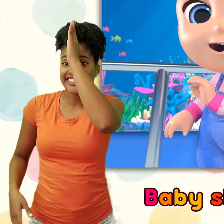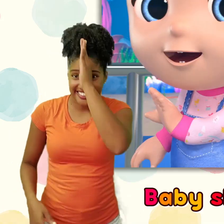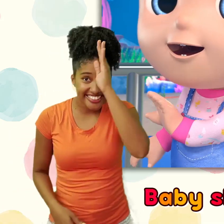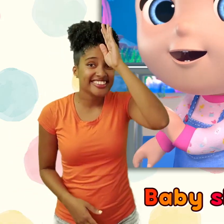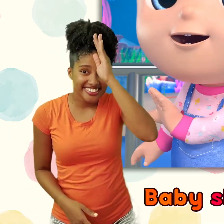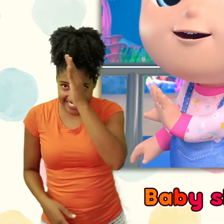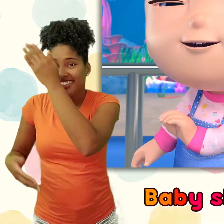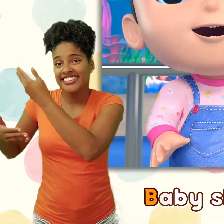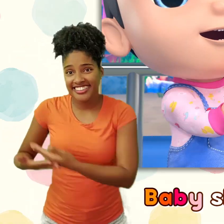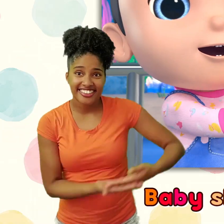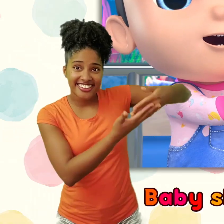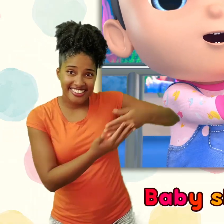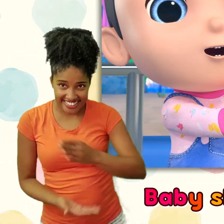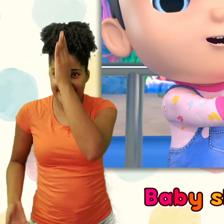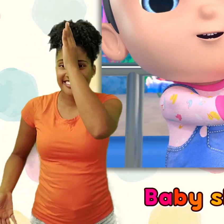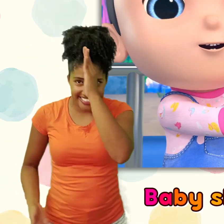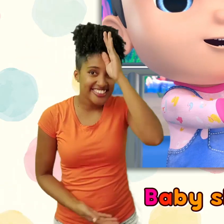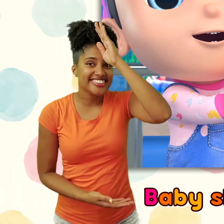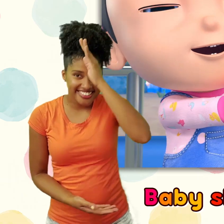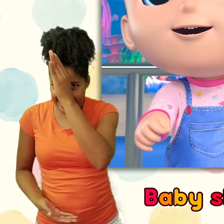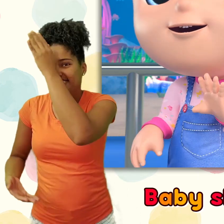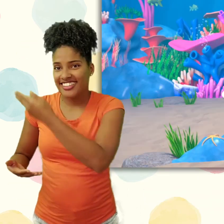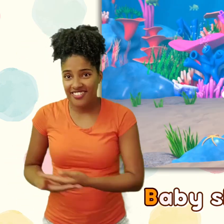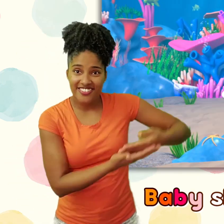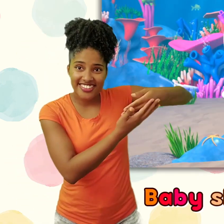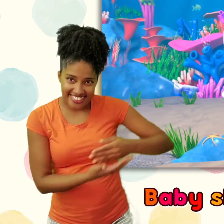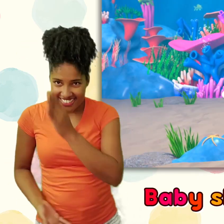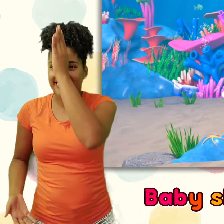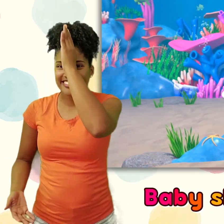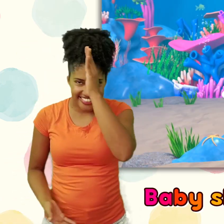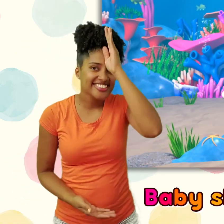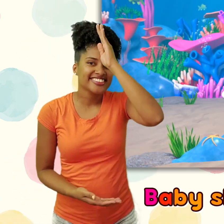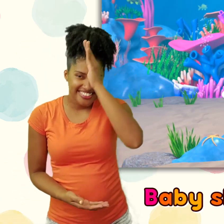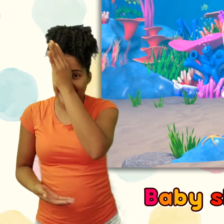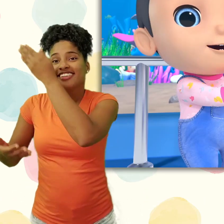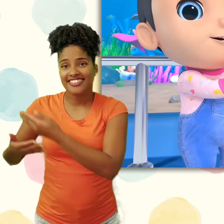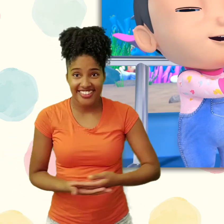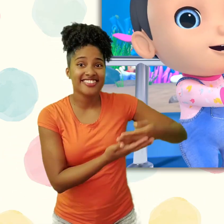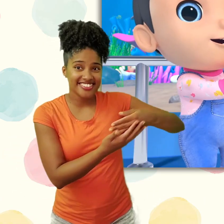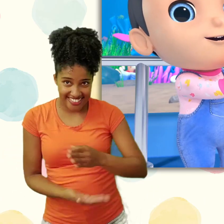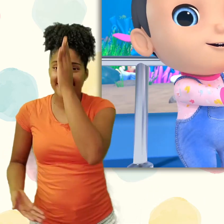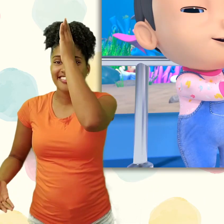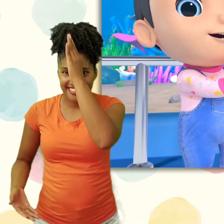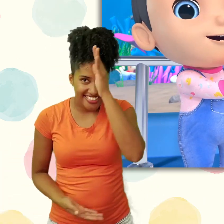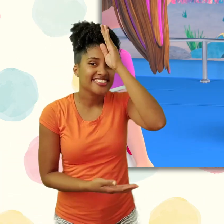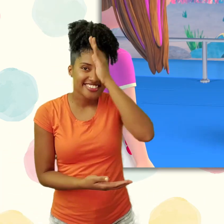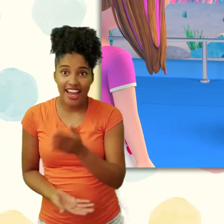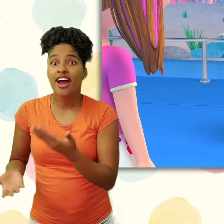shark, do-do-do-do. Baby shark, do-do-do-do. Baby shark, do-do-do-do. Baby